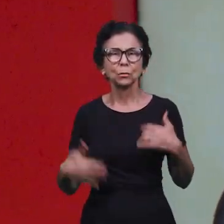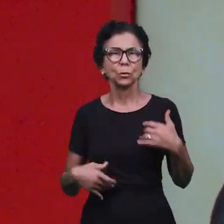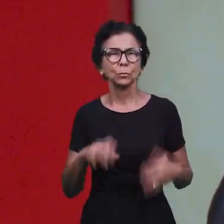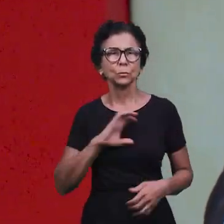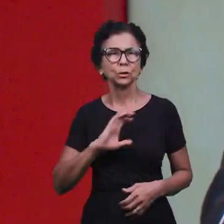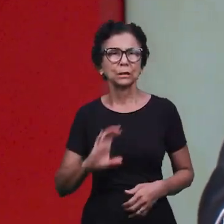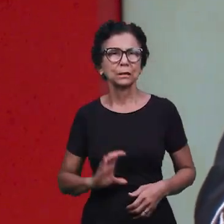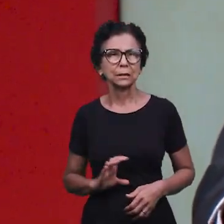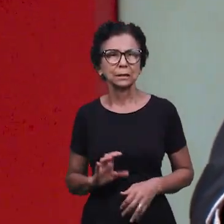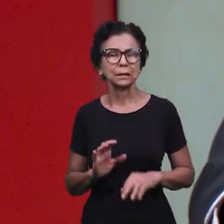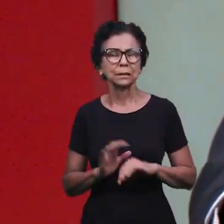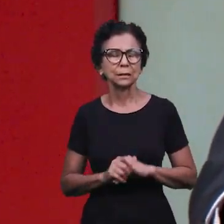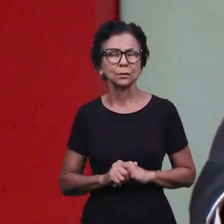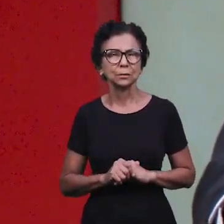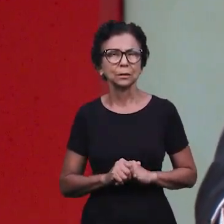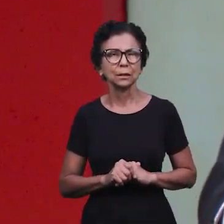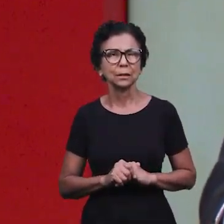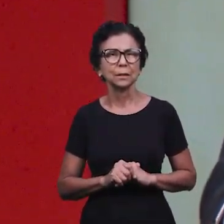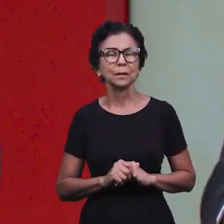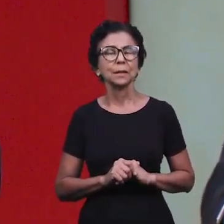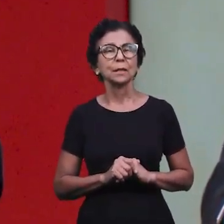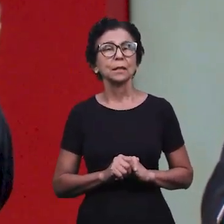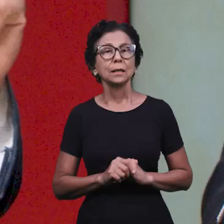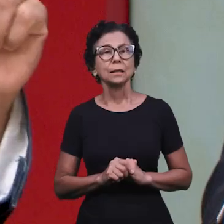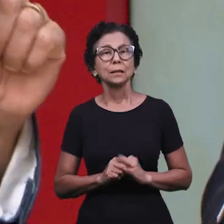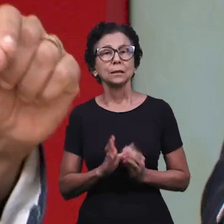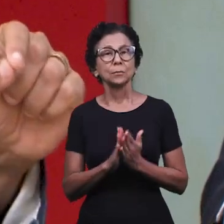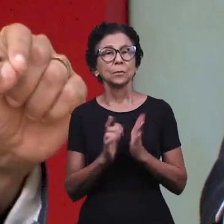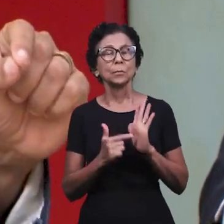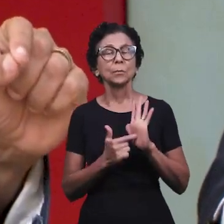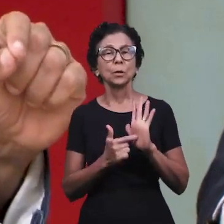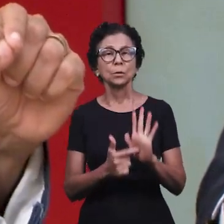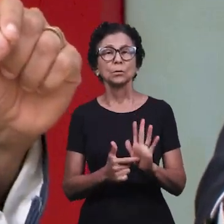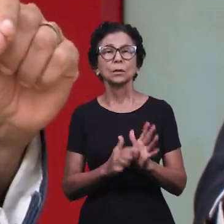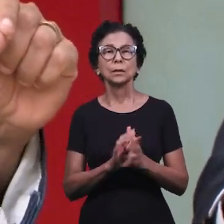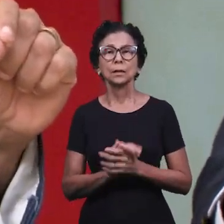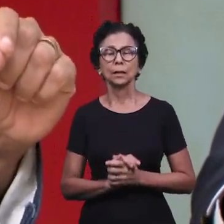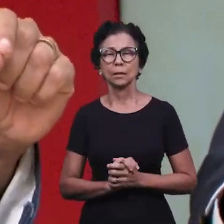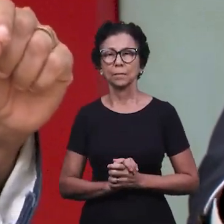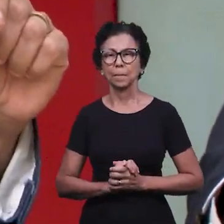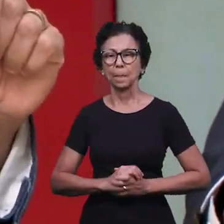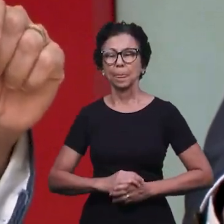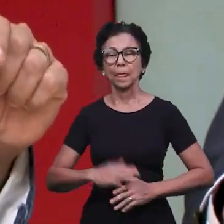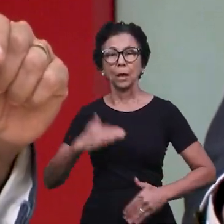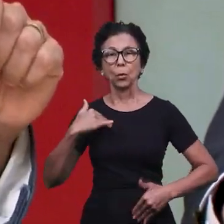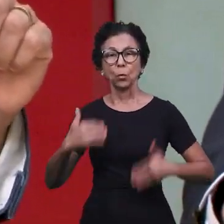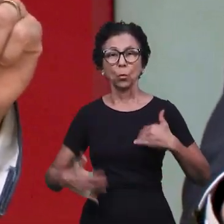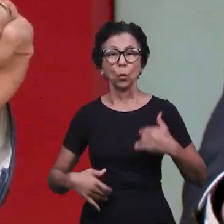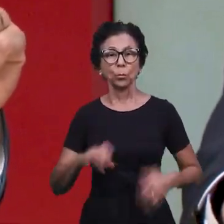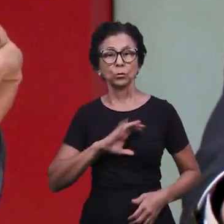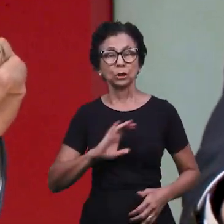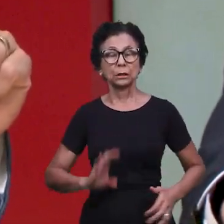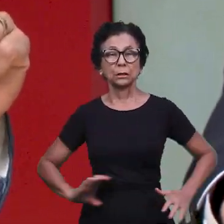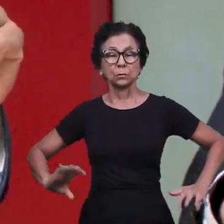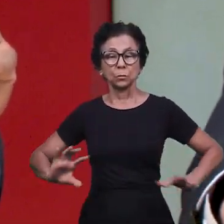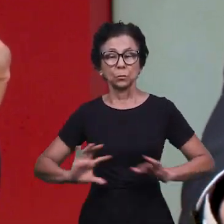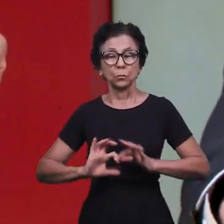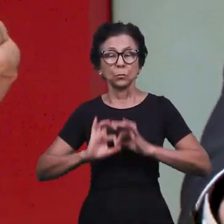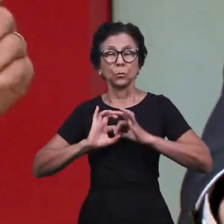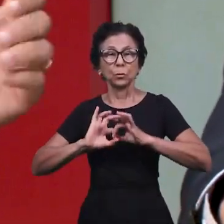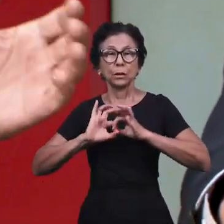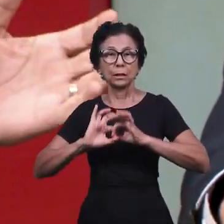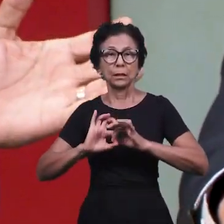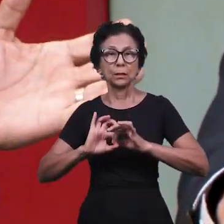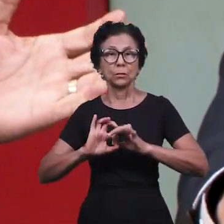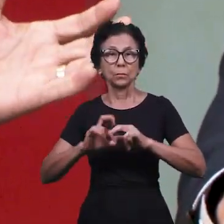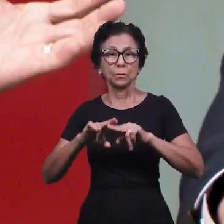fala: a perfeição está na unidade do corpo. Então, nesta hora, o corpo está unido através da